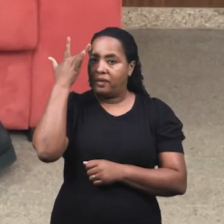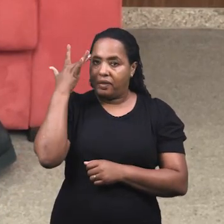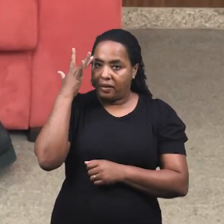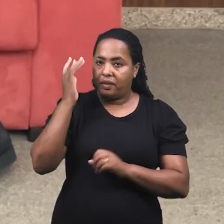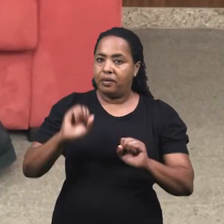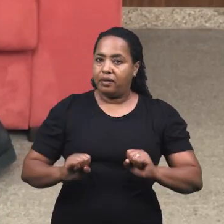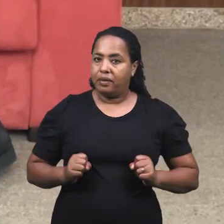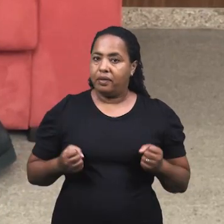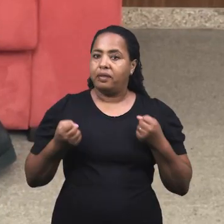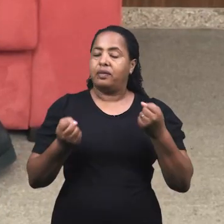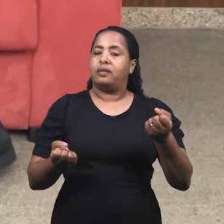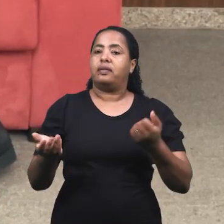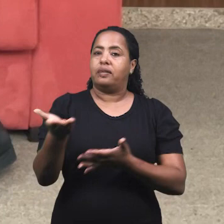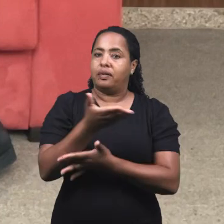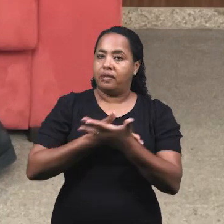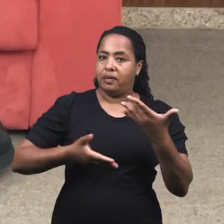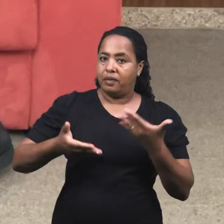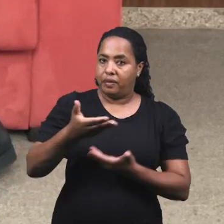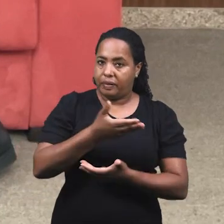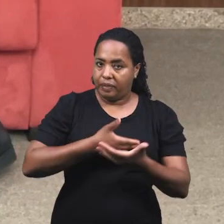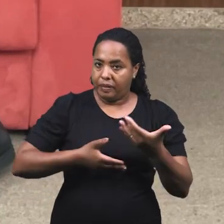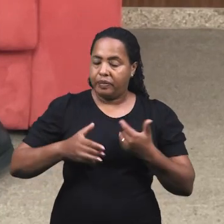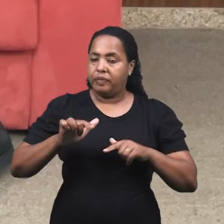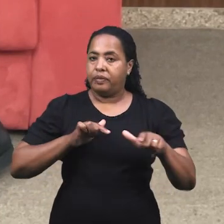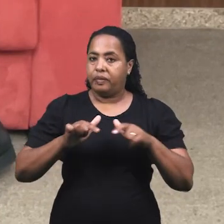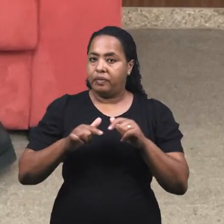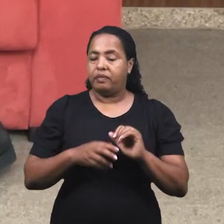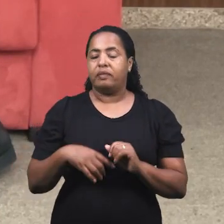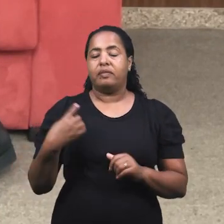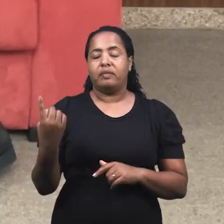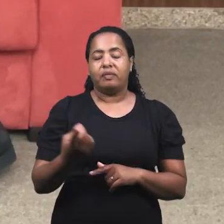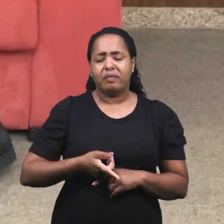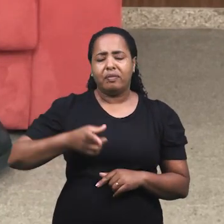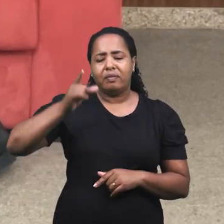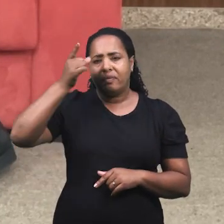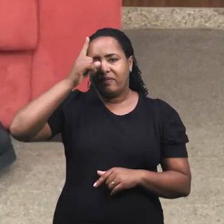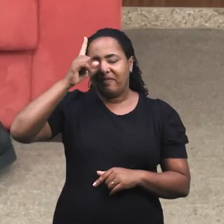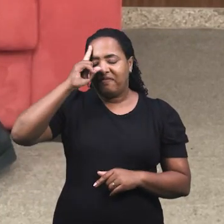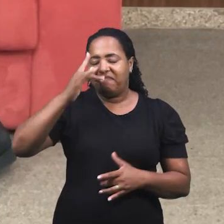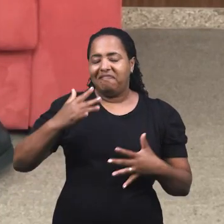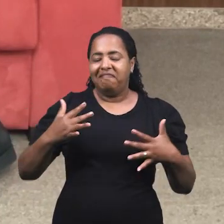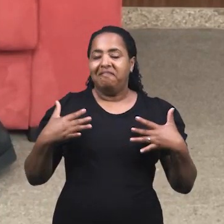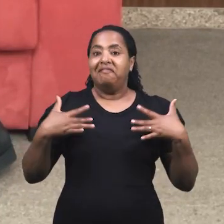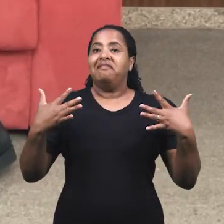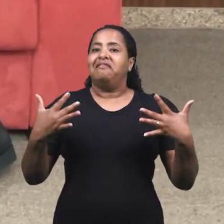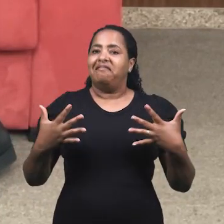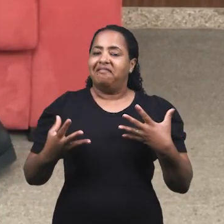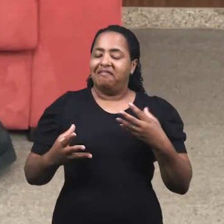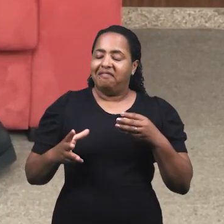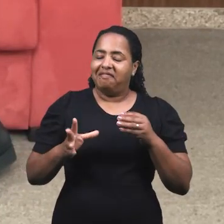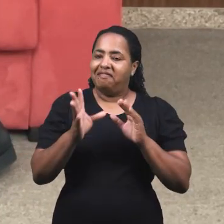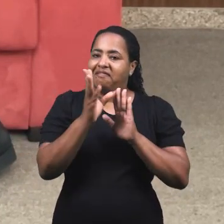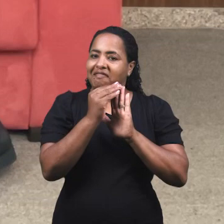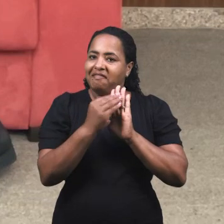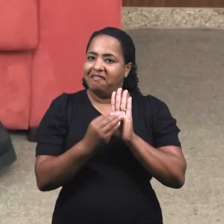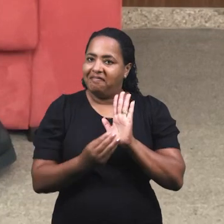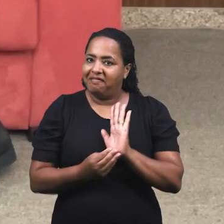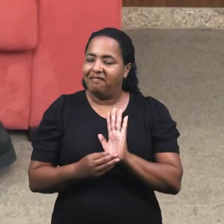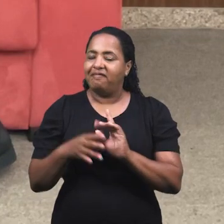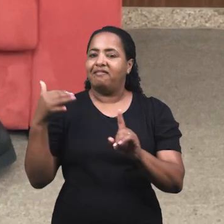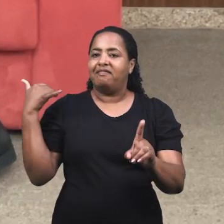por aqueles que estão se dedicando e participando desta atividade. Nós ficamos cada dia mais surpresos com